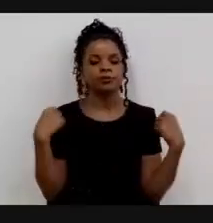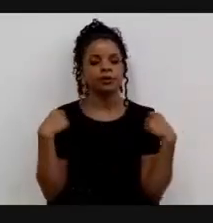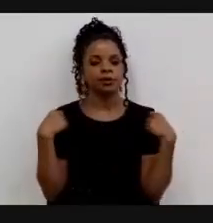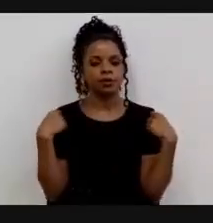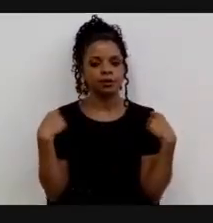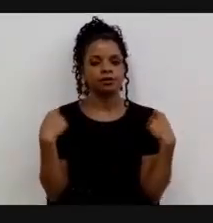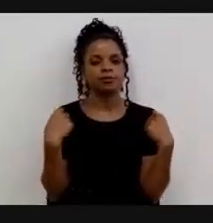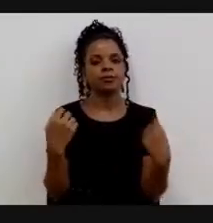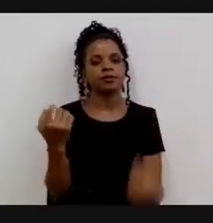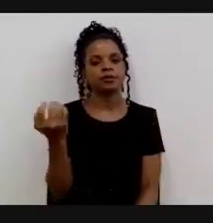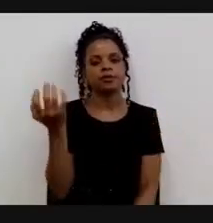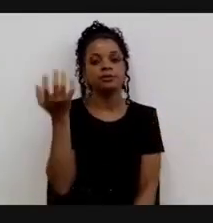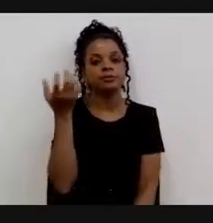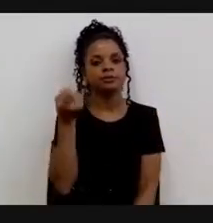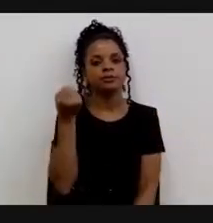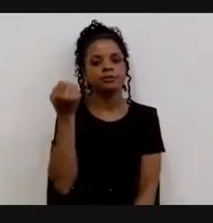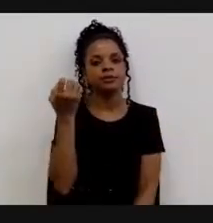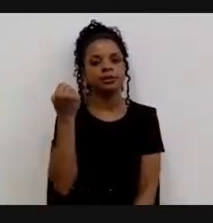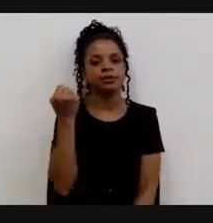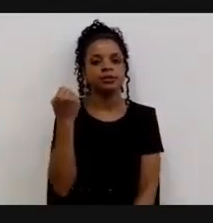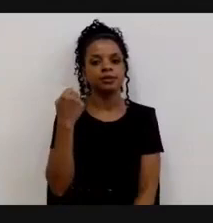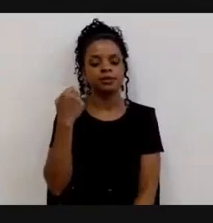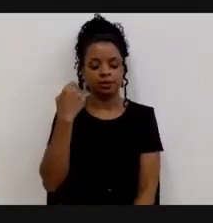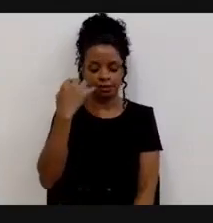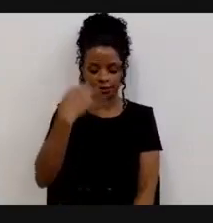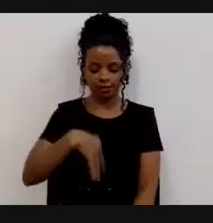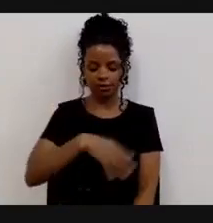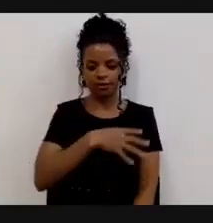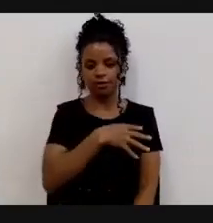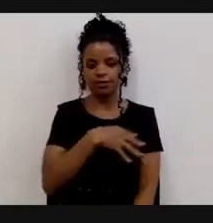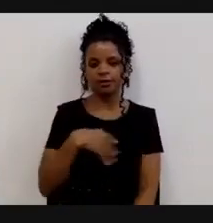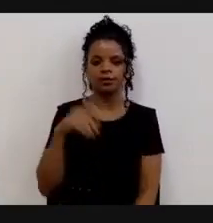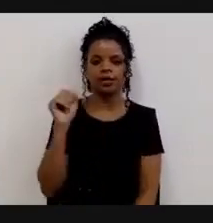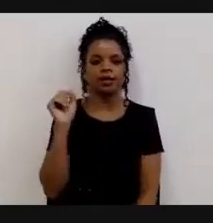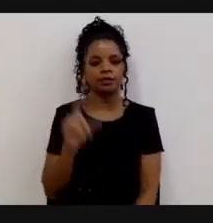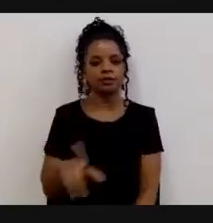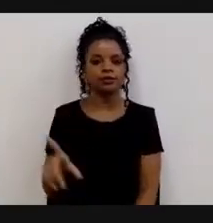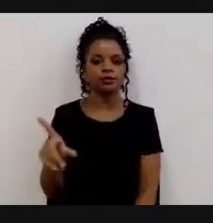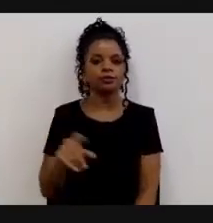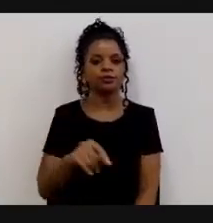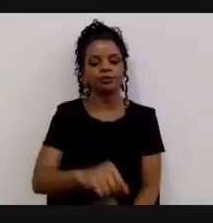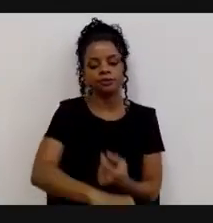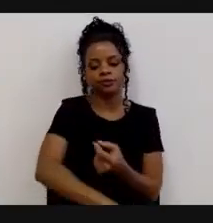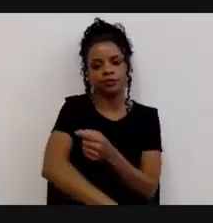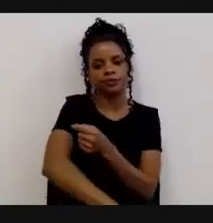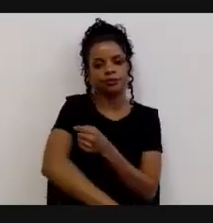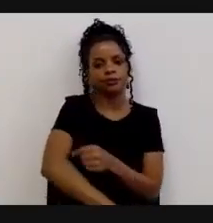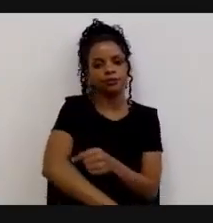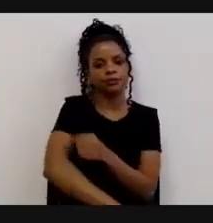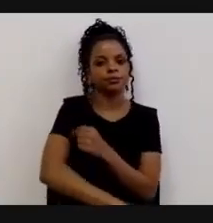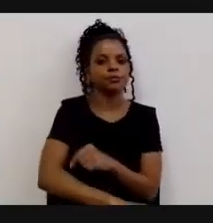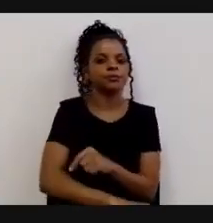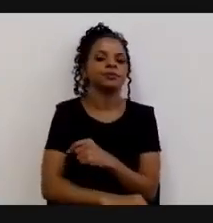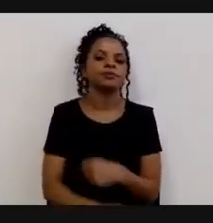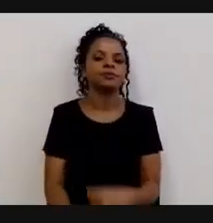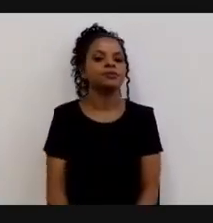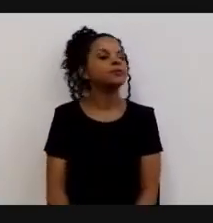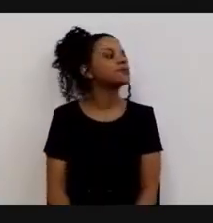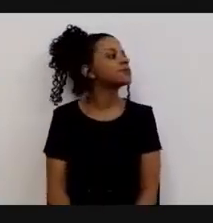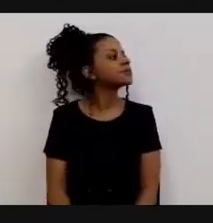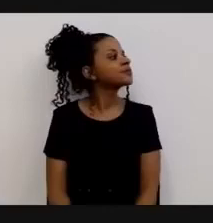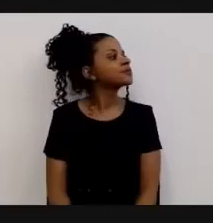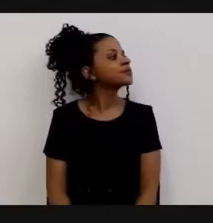com listras azuis, uma tatuagem no braço, exposta, e de barba. E o meu